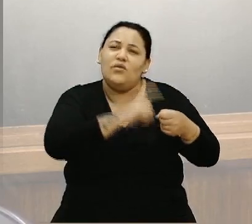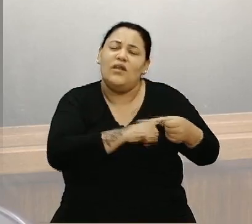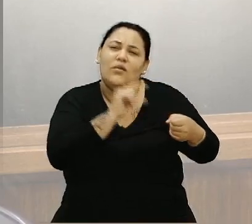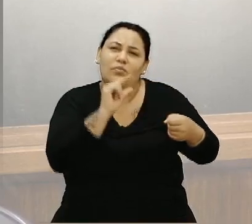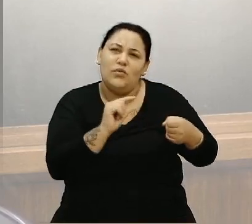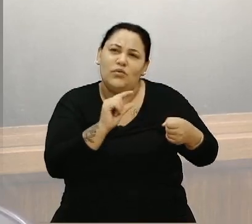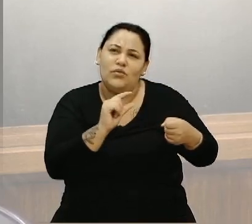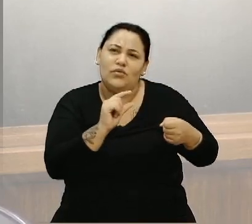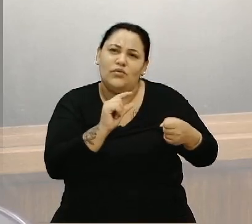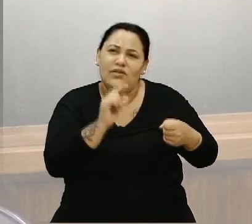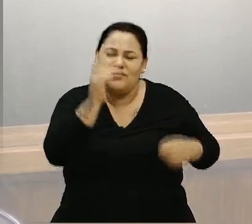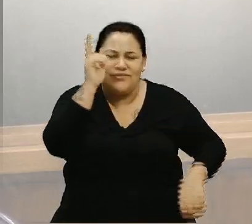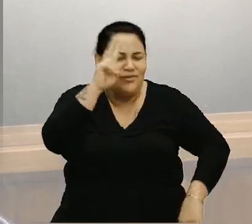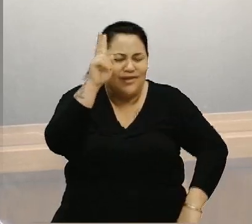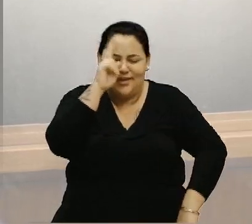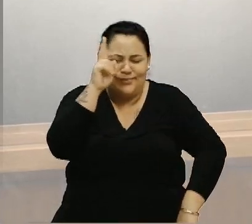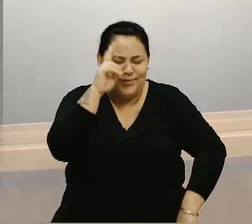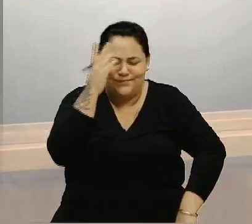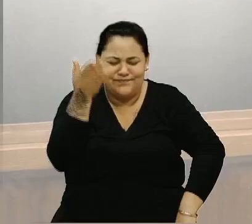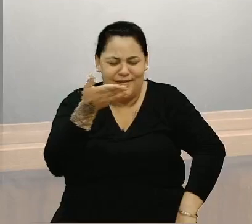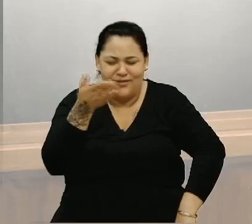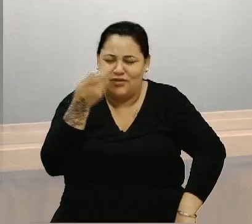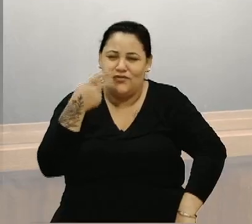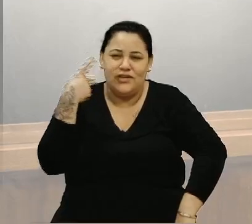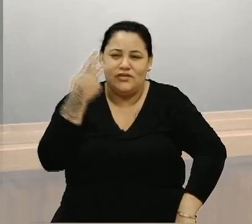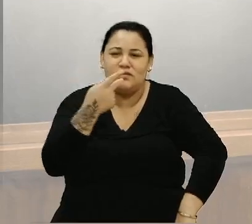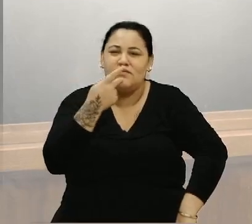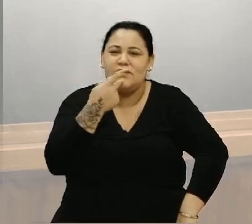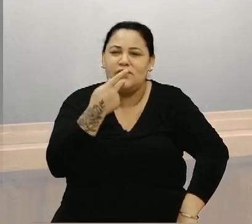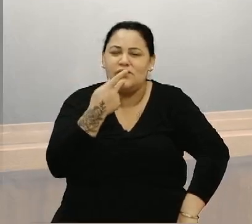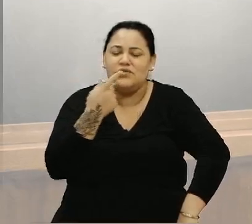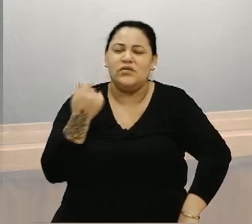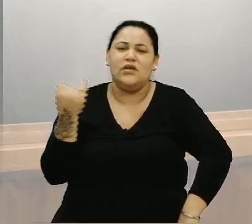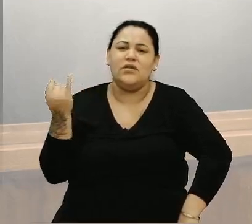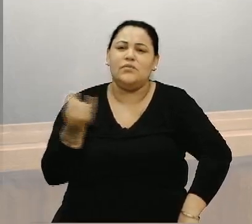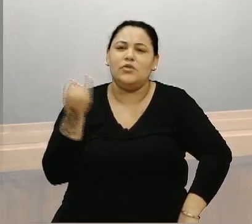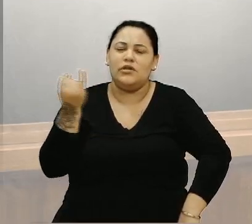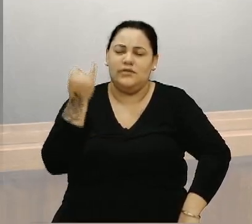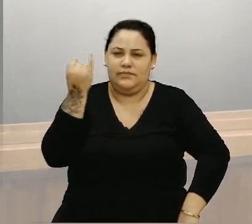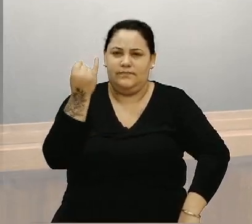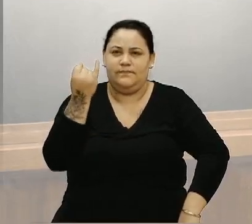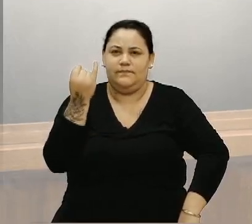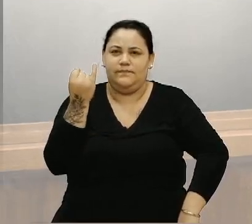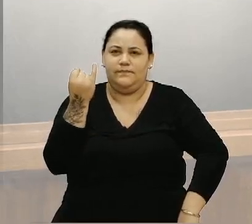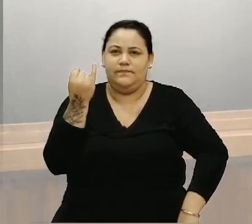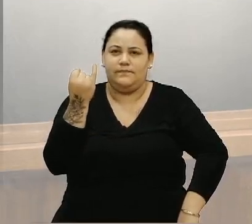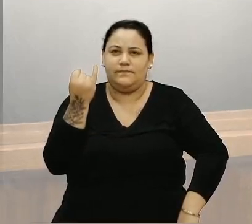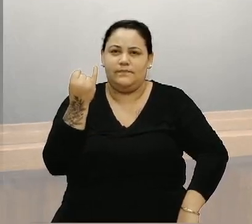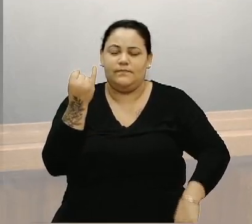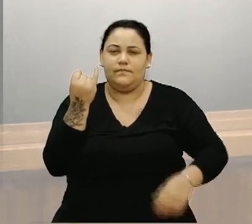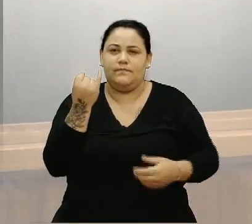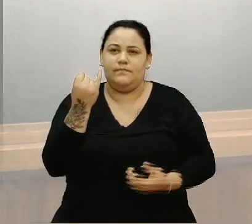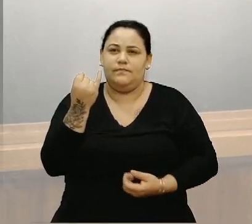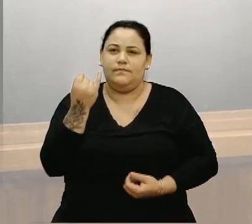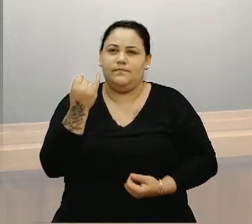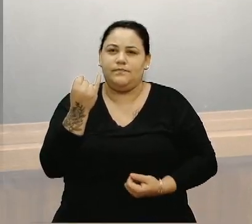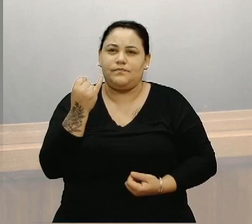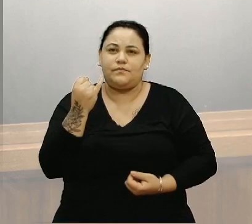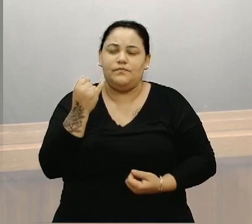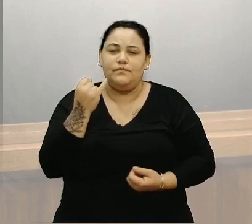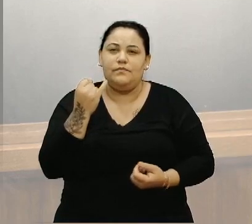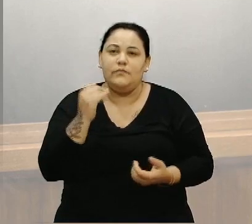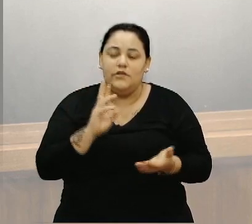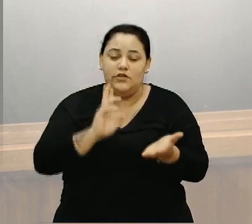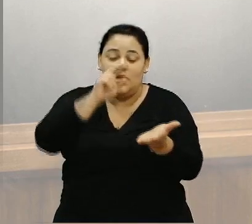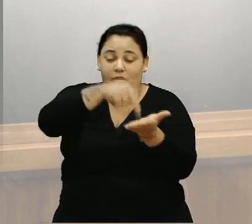foi, não me lembro, o vereador agora que falou, a importância de realmente ter alguma